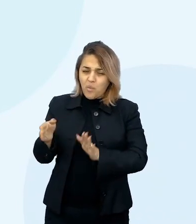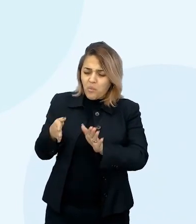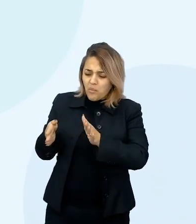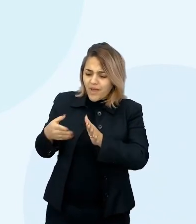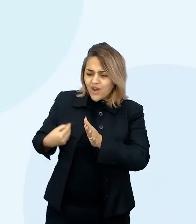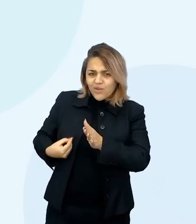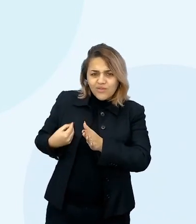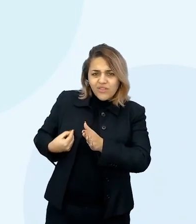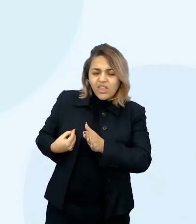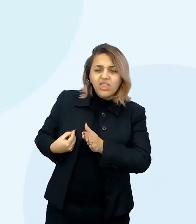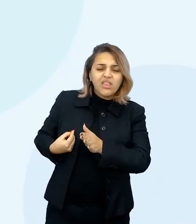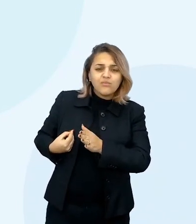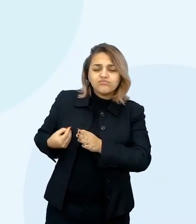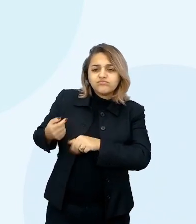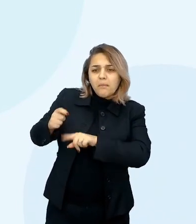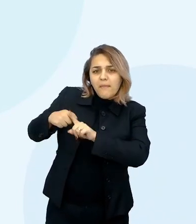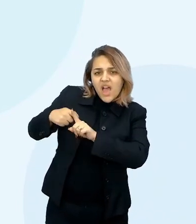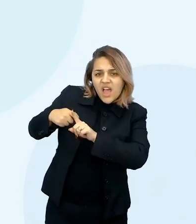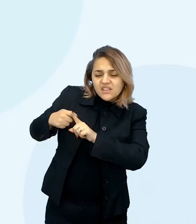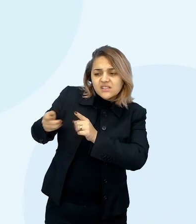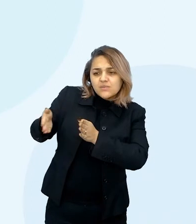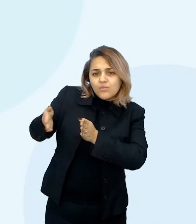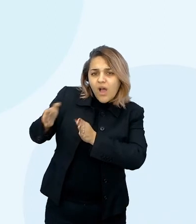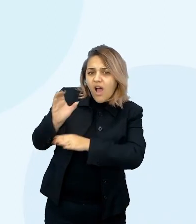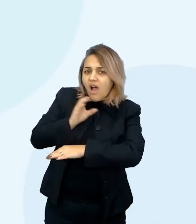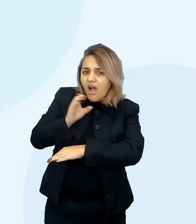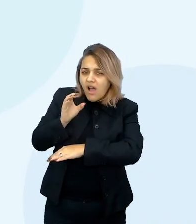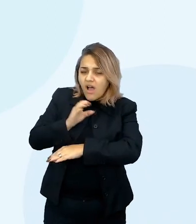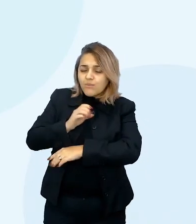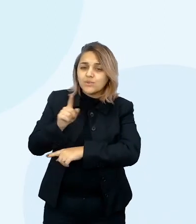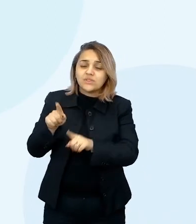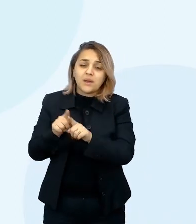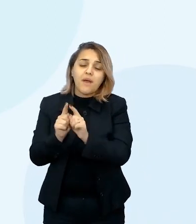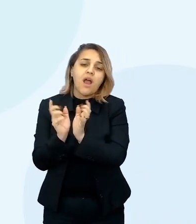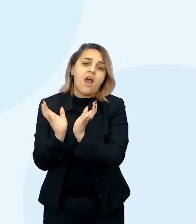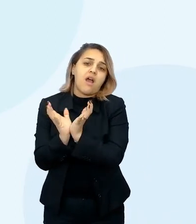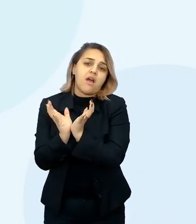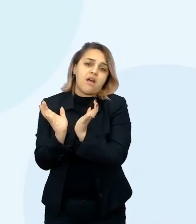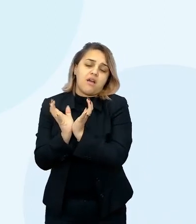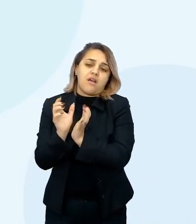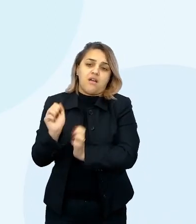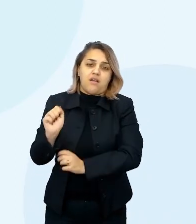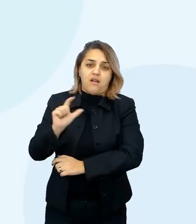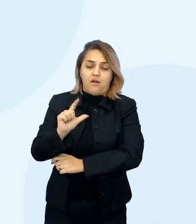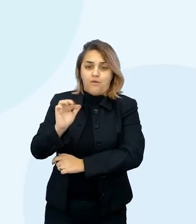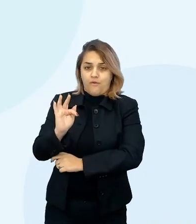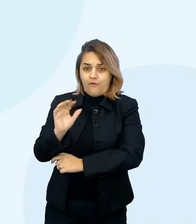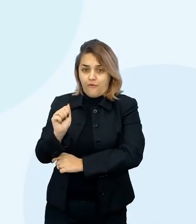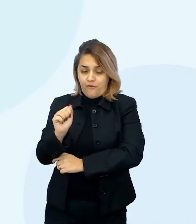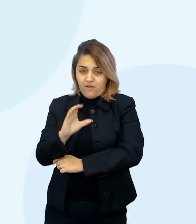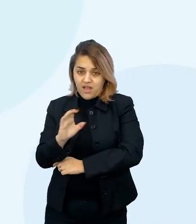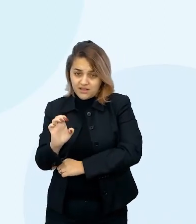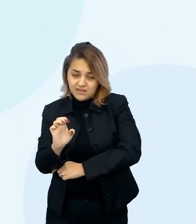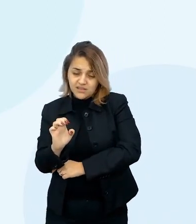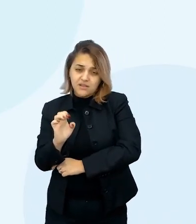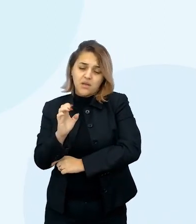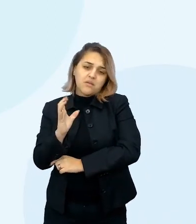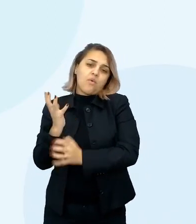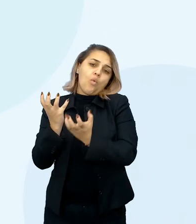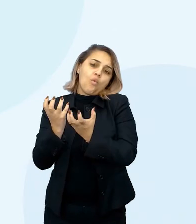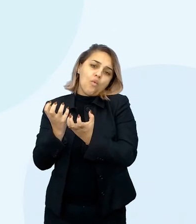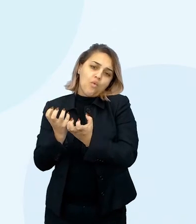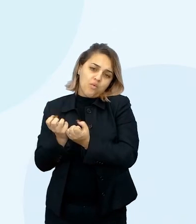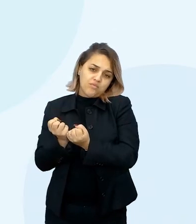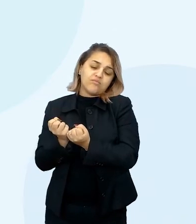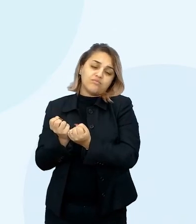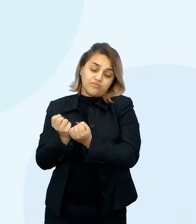poucos meses, tá? Alface é um ciclo de vida curto. Tá? Mas eu tenho outras plantas que ela pode